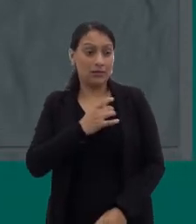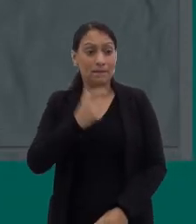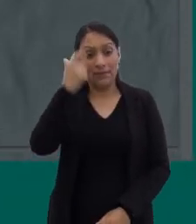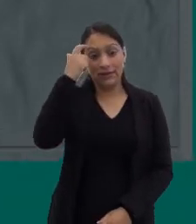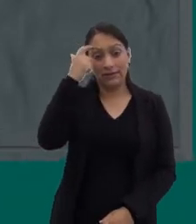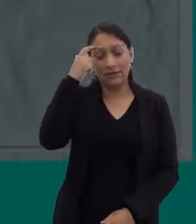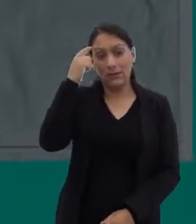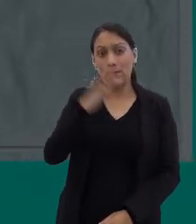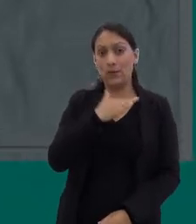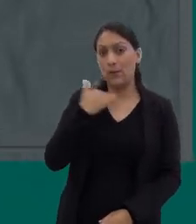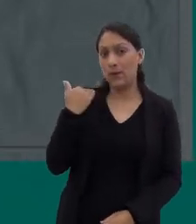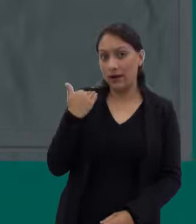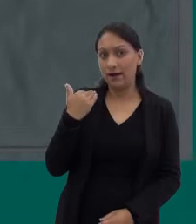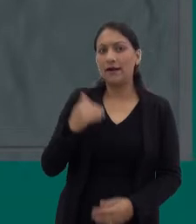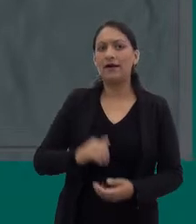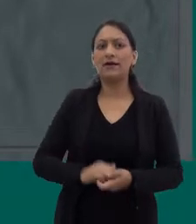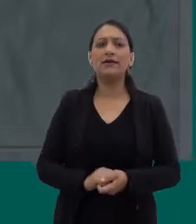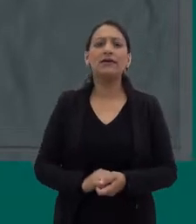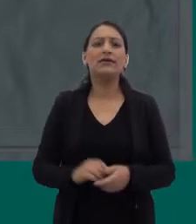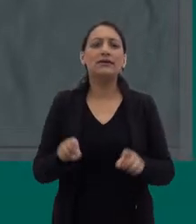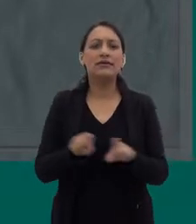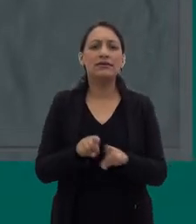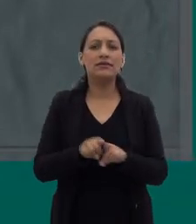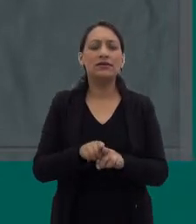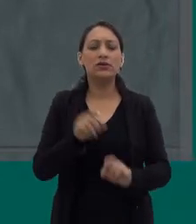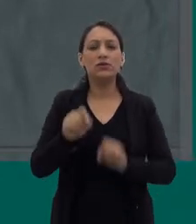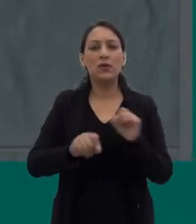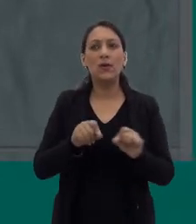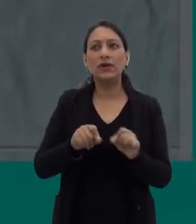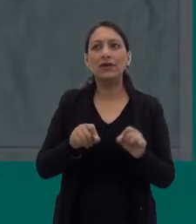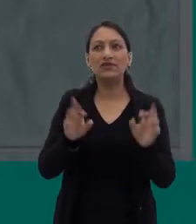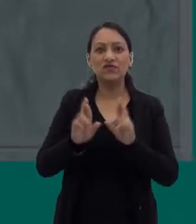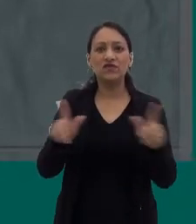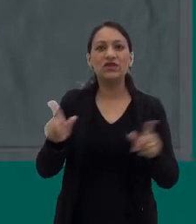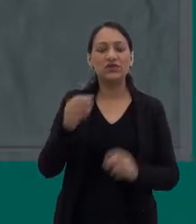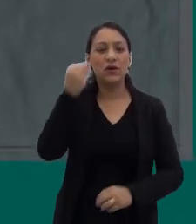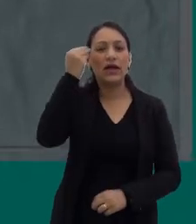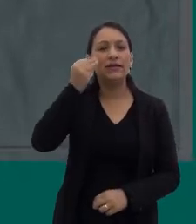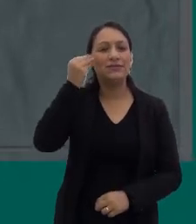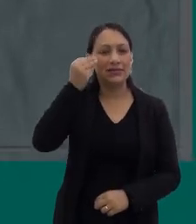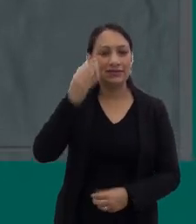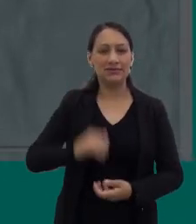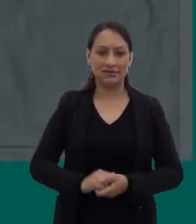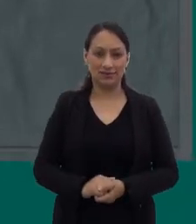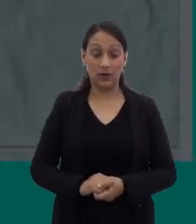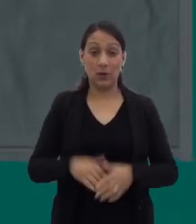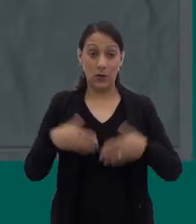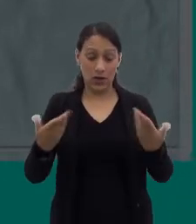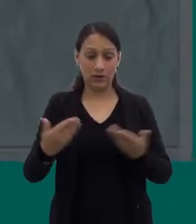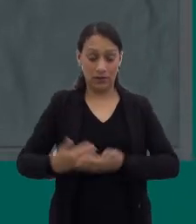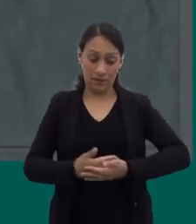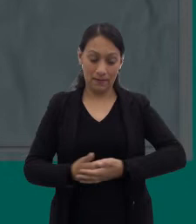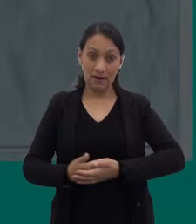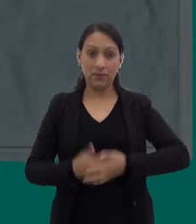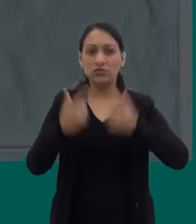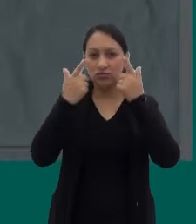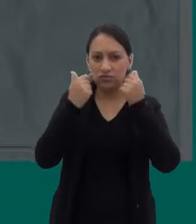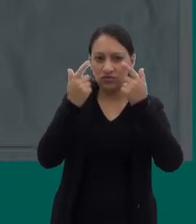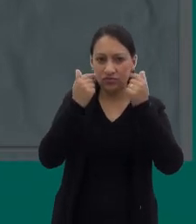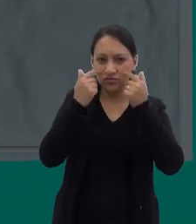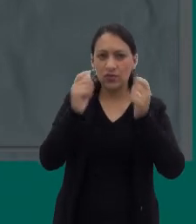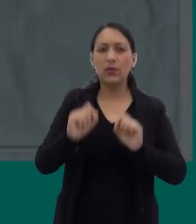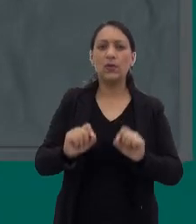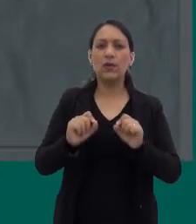conta de um monte de coisa desprazerosa que a gente está experienciando, né? Então, quando um bebê chora, ele